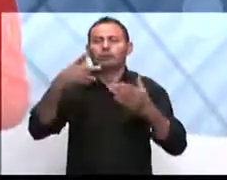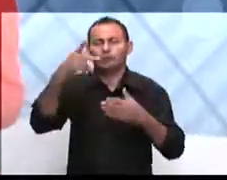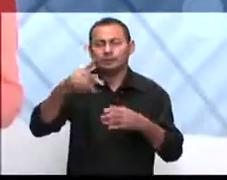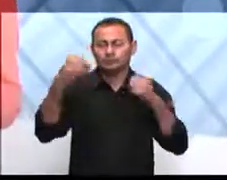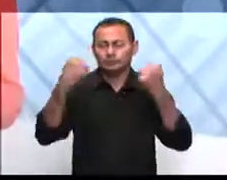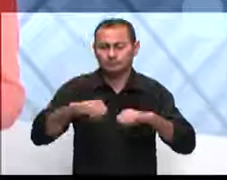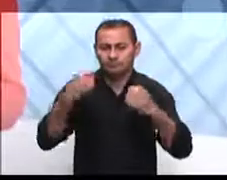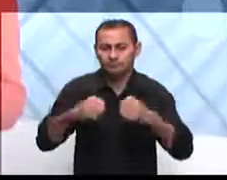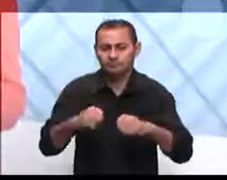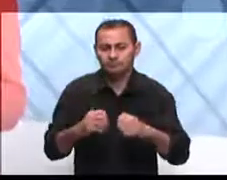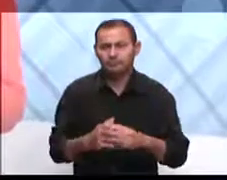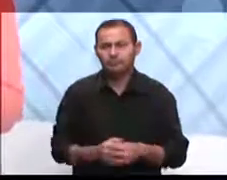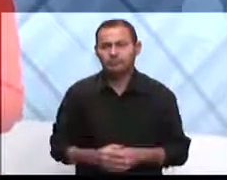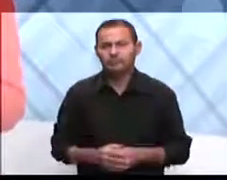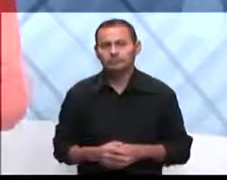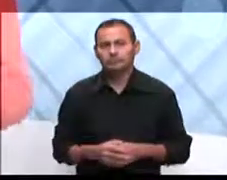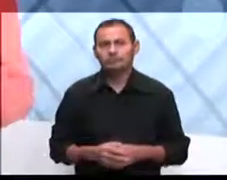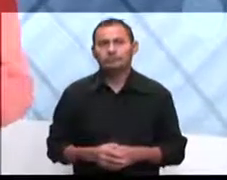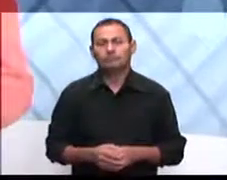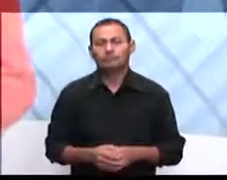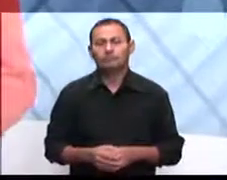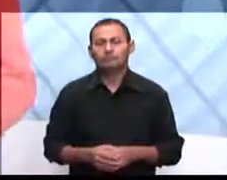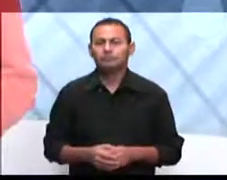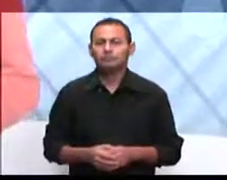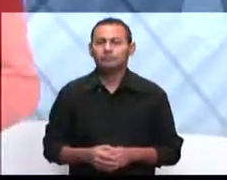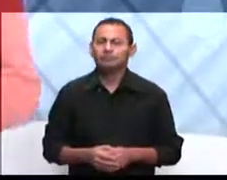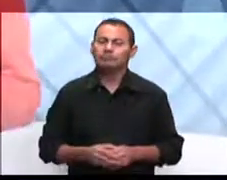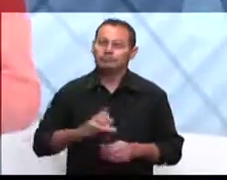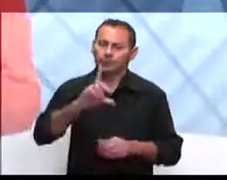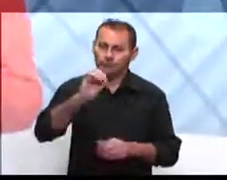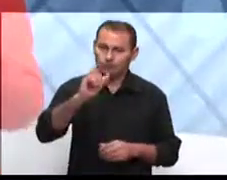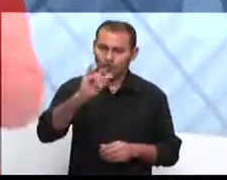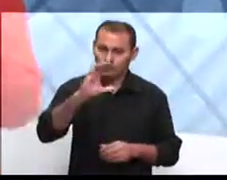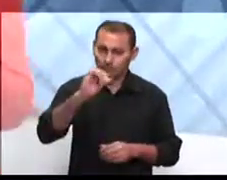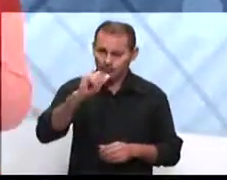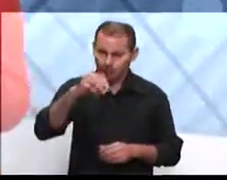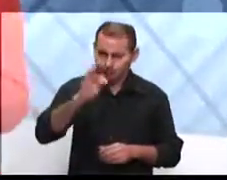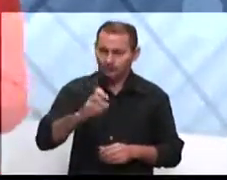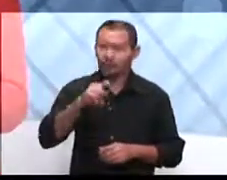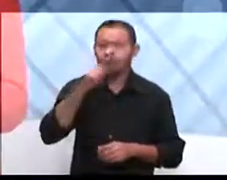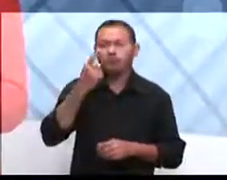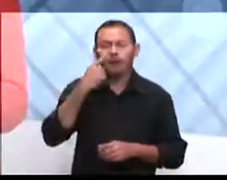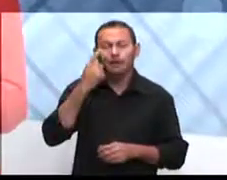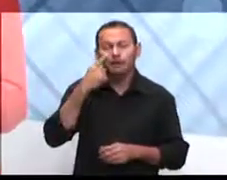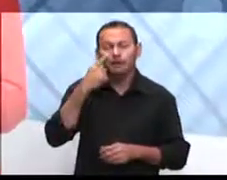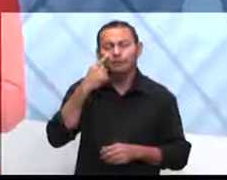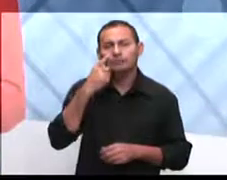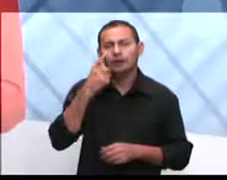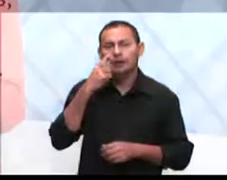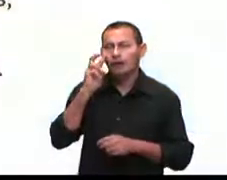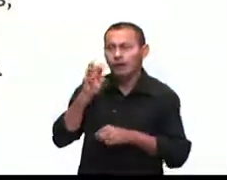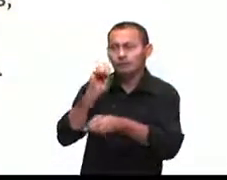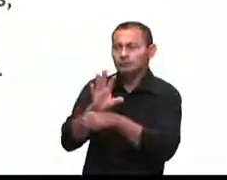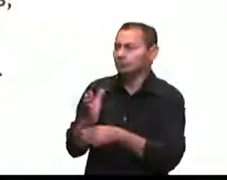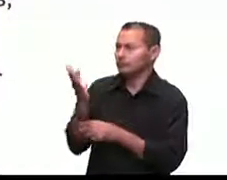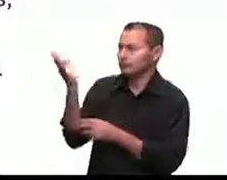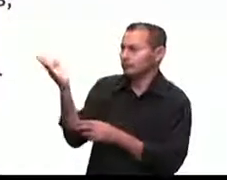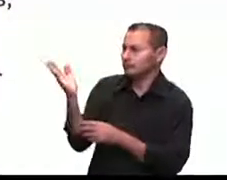suas necessidades, tá? E, logicamente, então, para ver, então, vamos ali ao